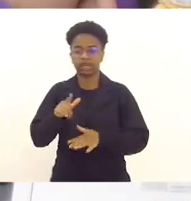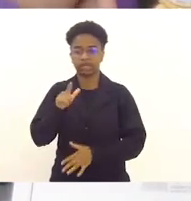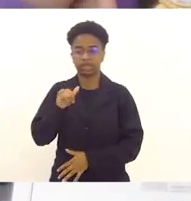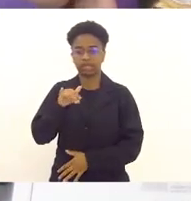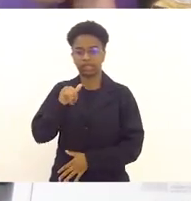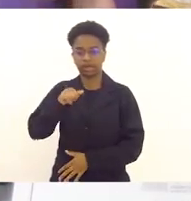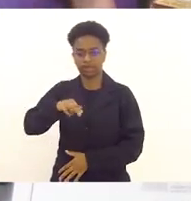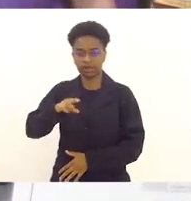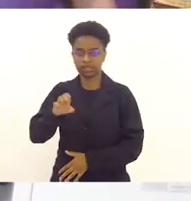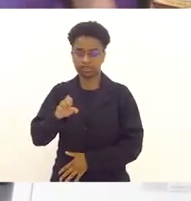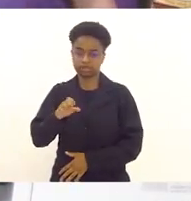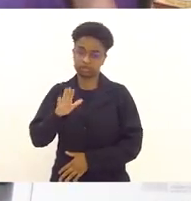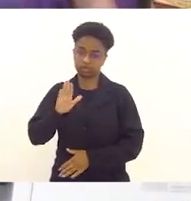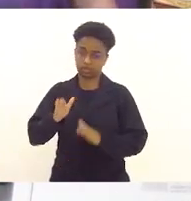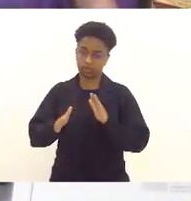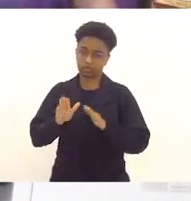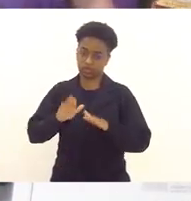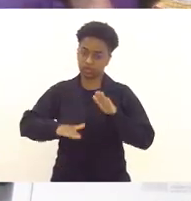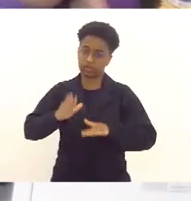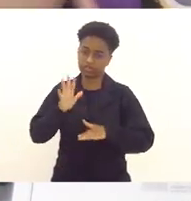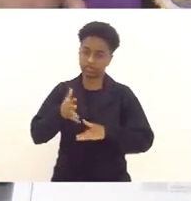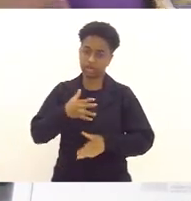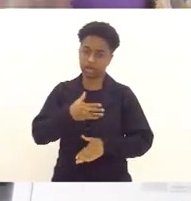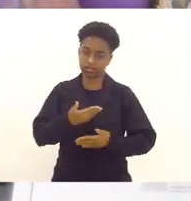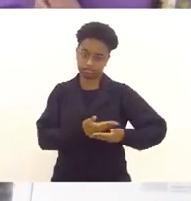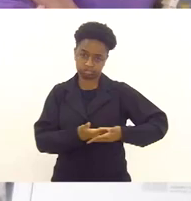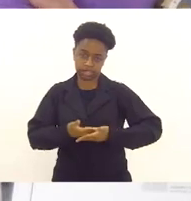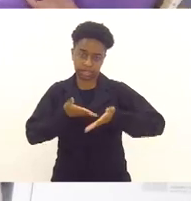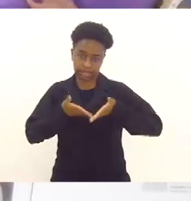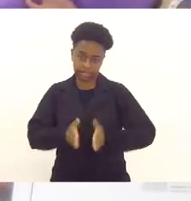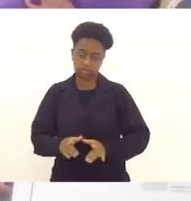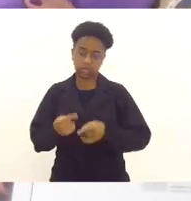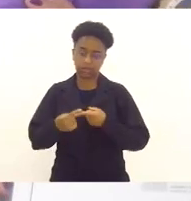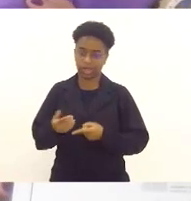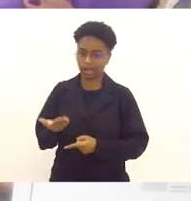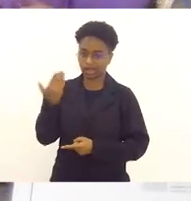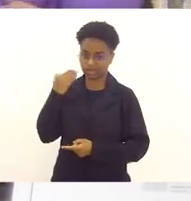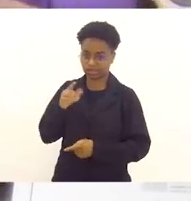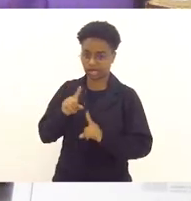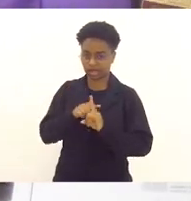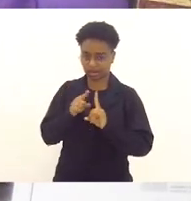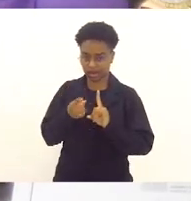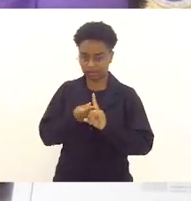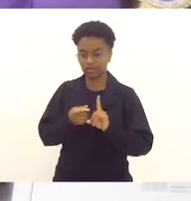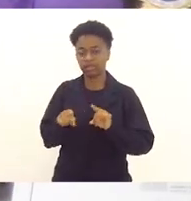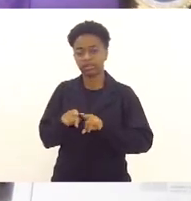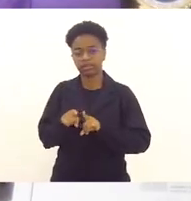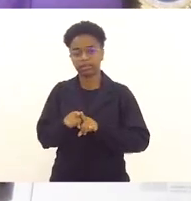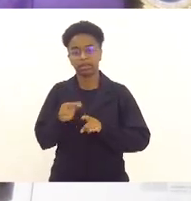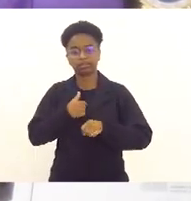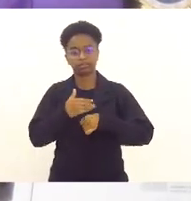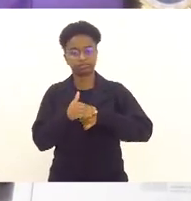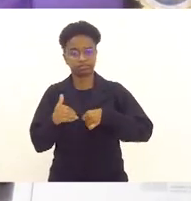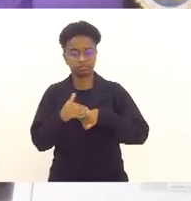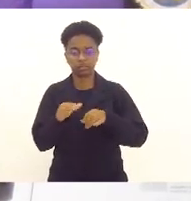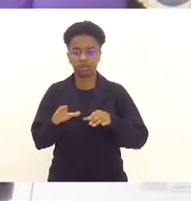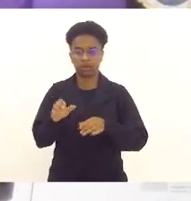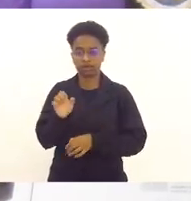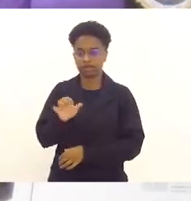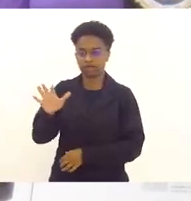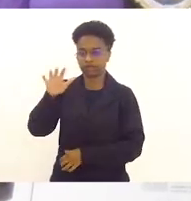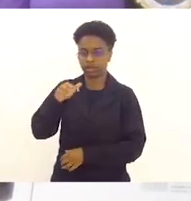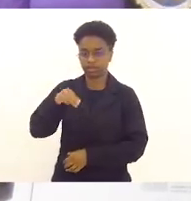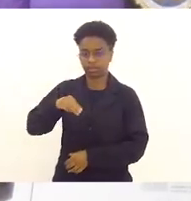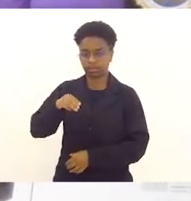que ela tava grávida estava né então fica aqui o meu carinho pela pela comunidade da Maré